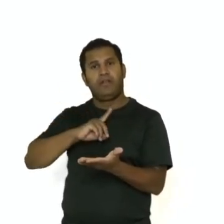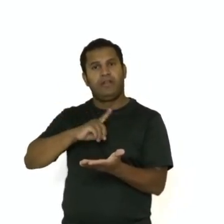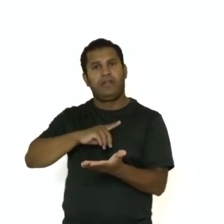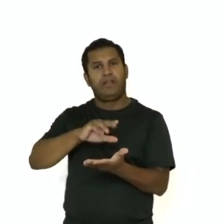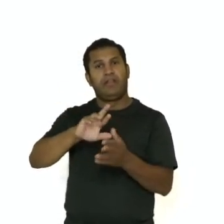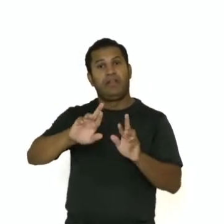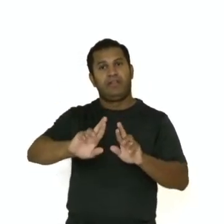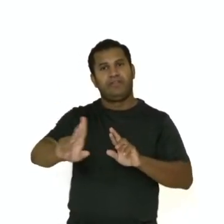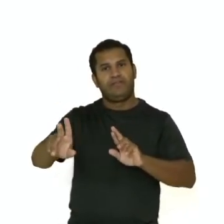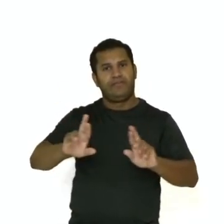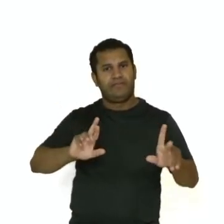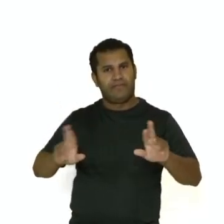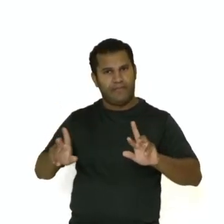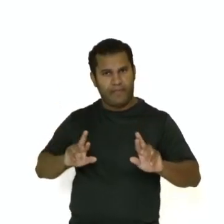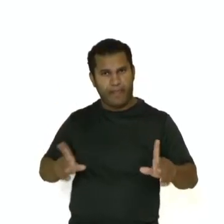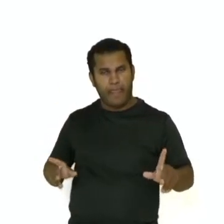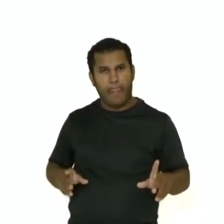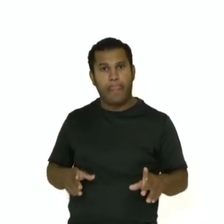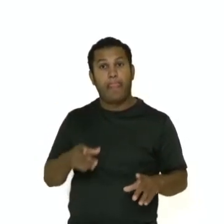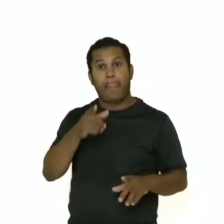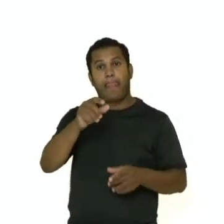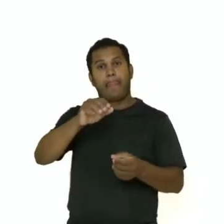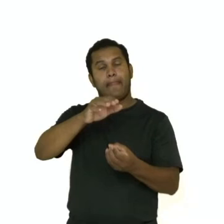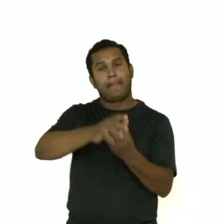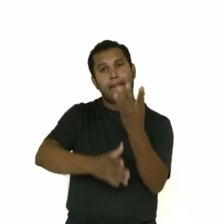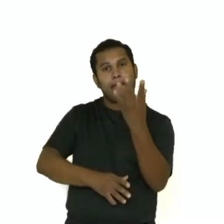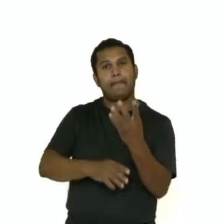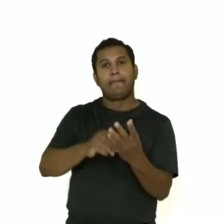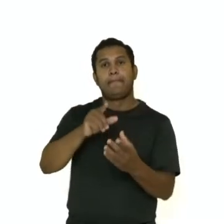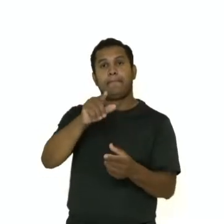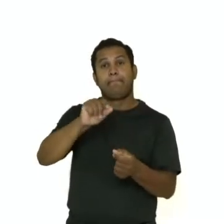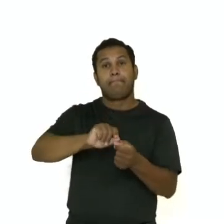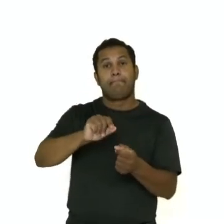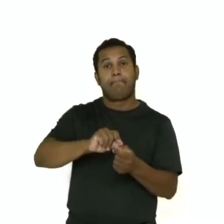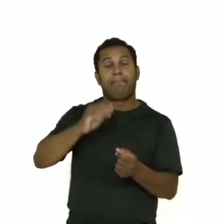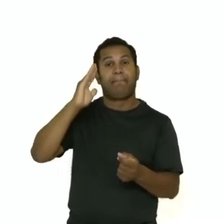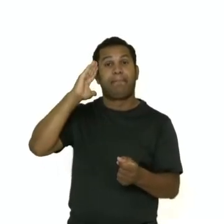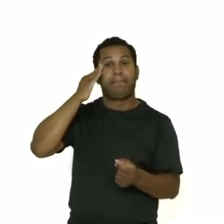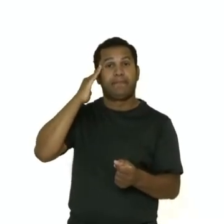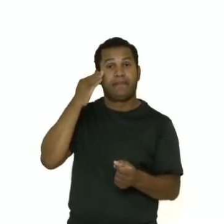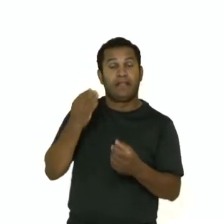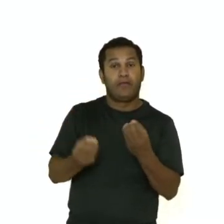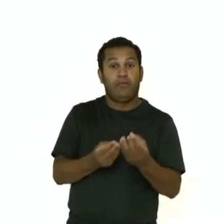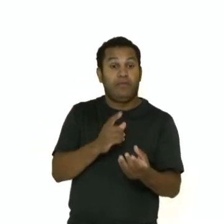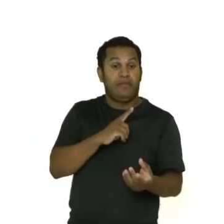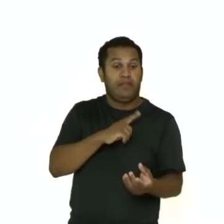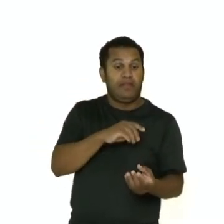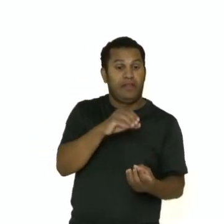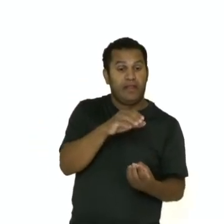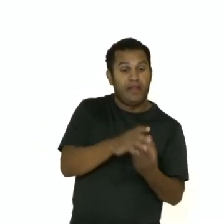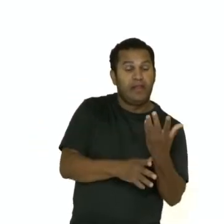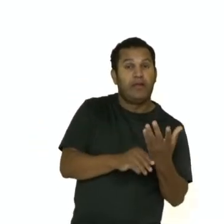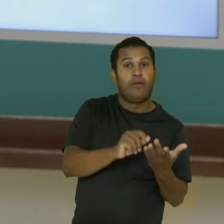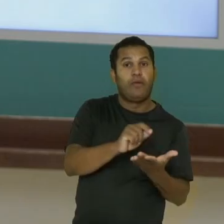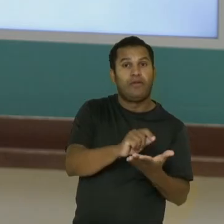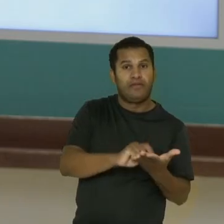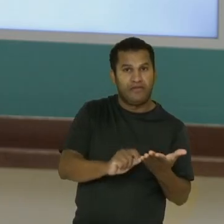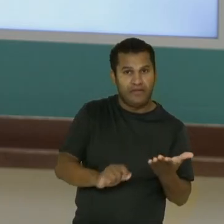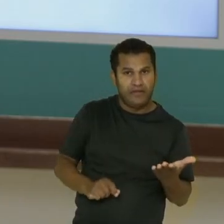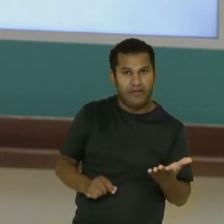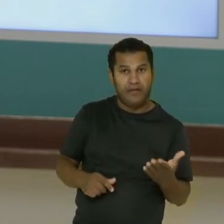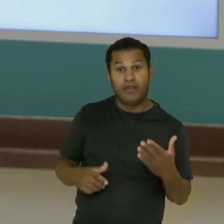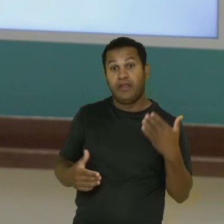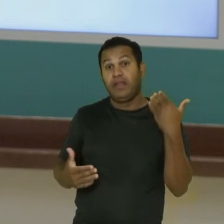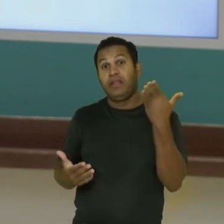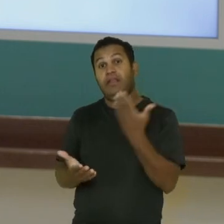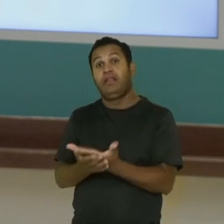criação dos complexos regionais, das grandes regiões do Brasil segundo o IBGE e da divisão dos 4 Brasis. Então vocês